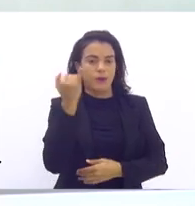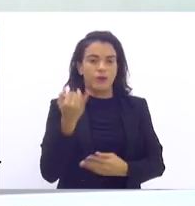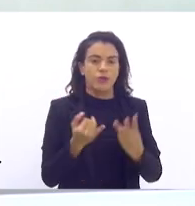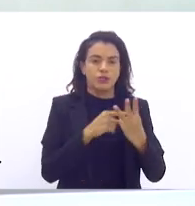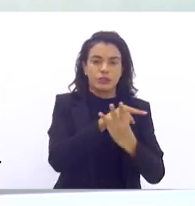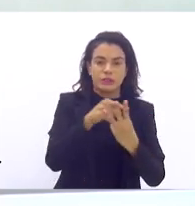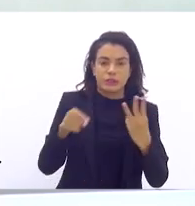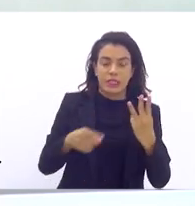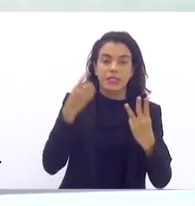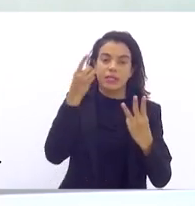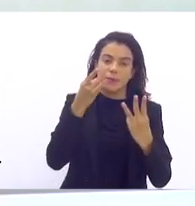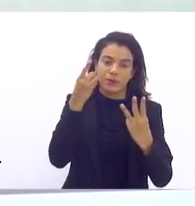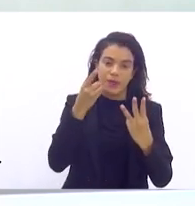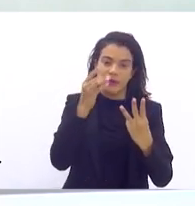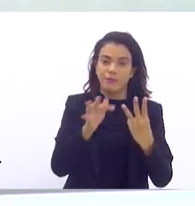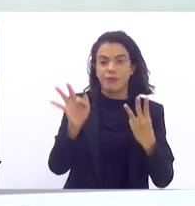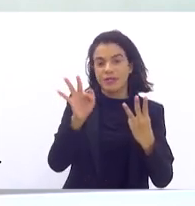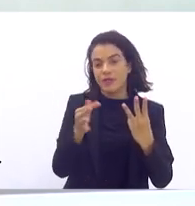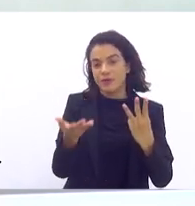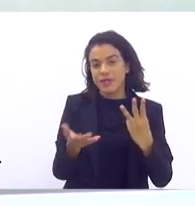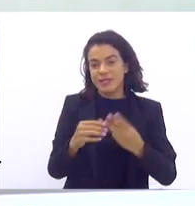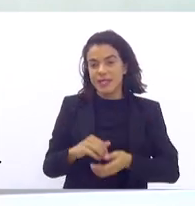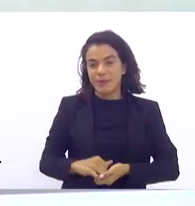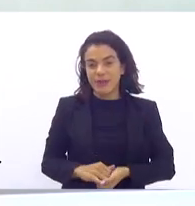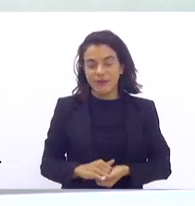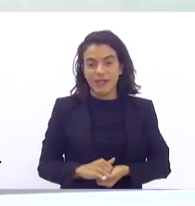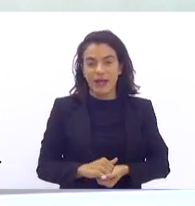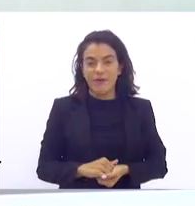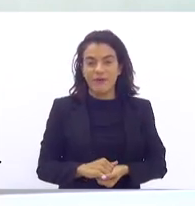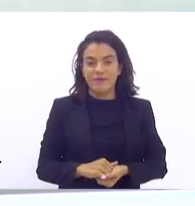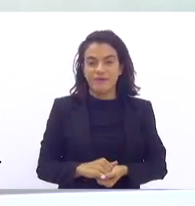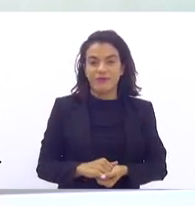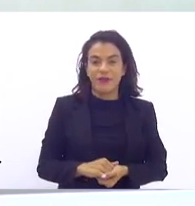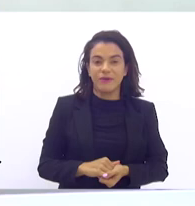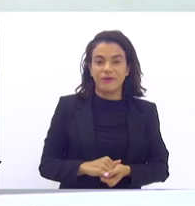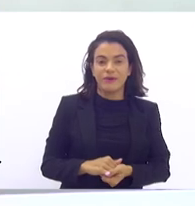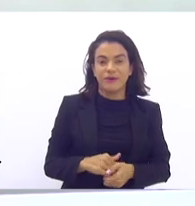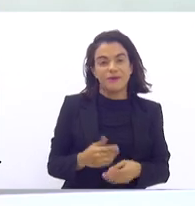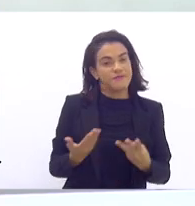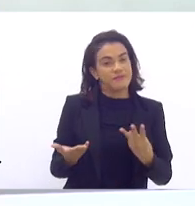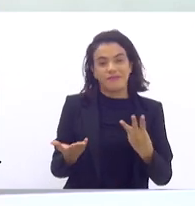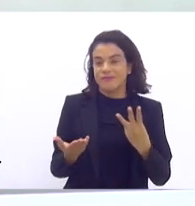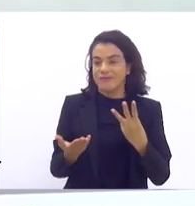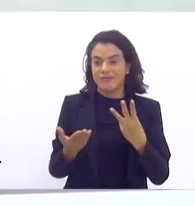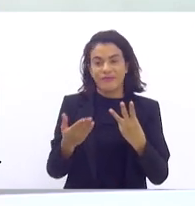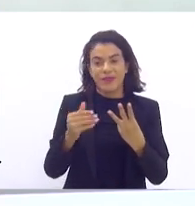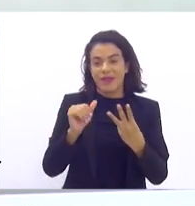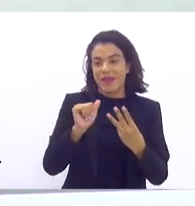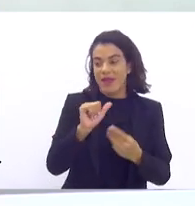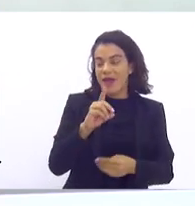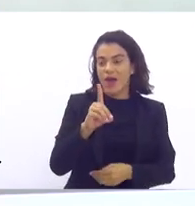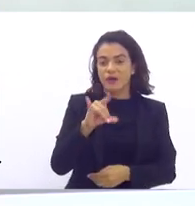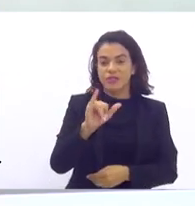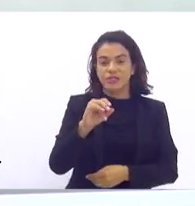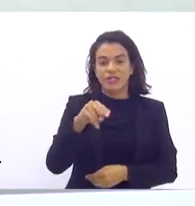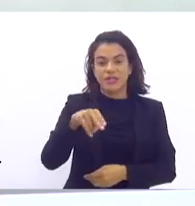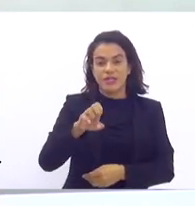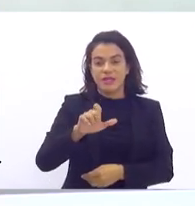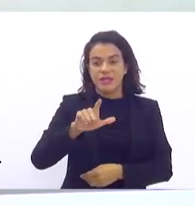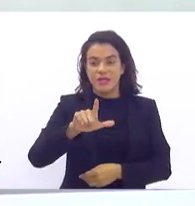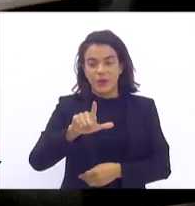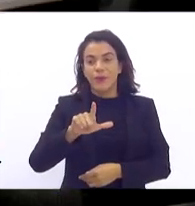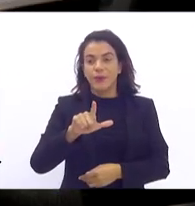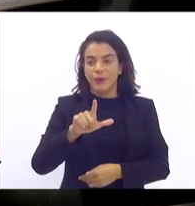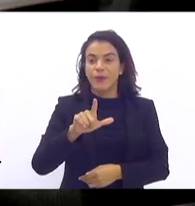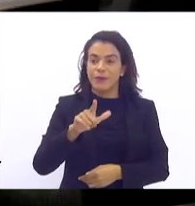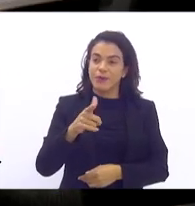o altinel tem sido incansável lá em Brasília levando a mensagem do governador Cláudio Castro da importância que tem